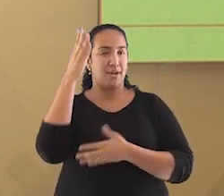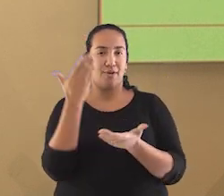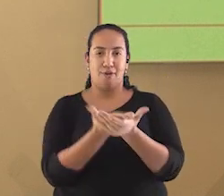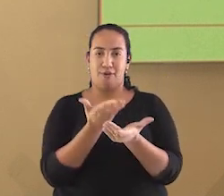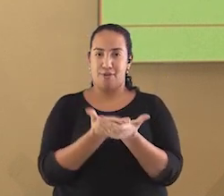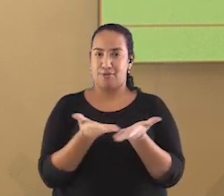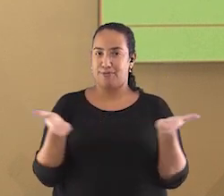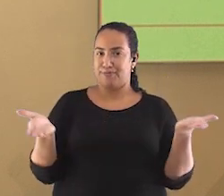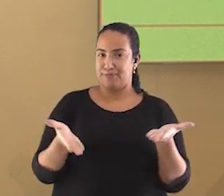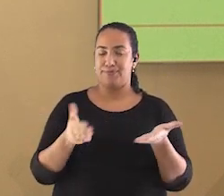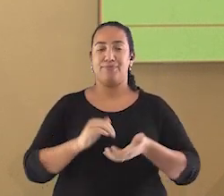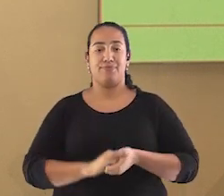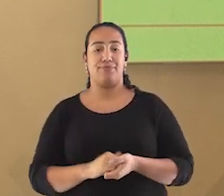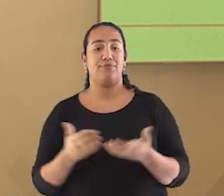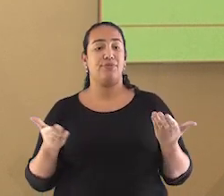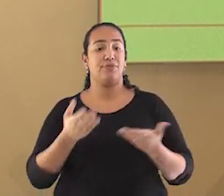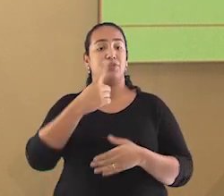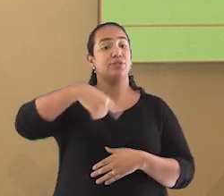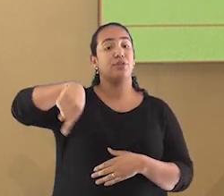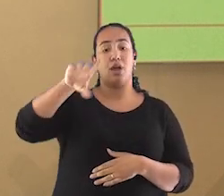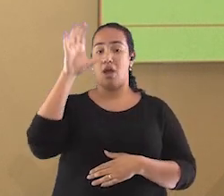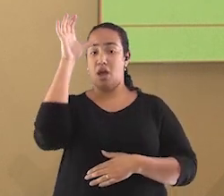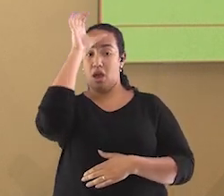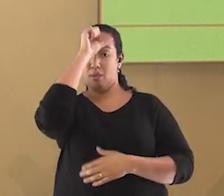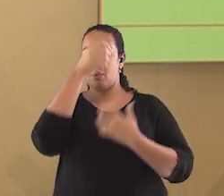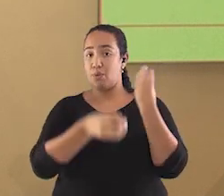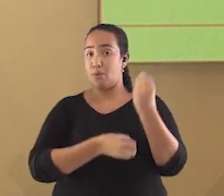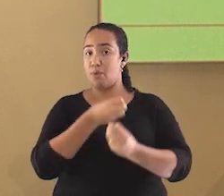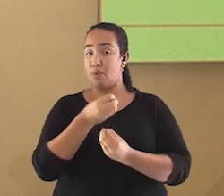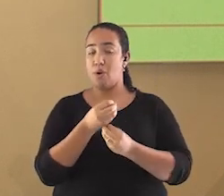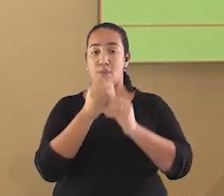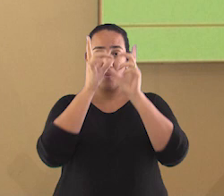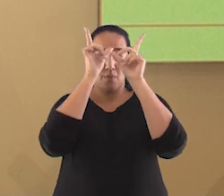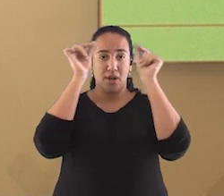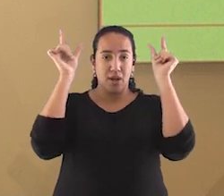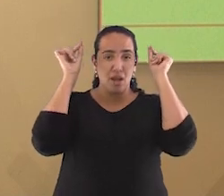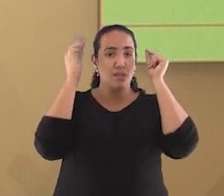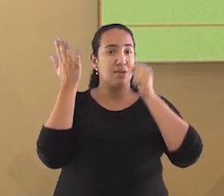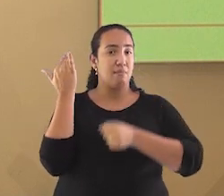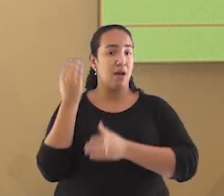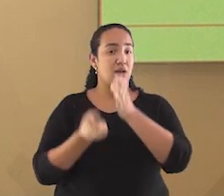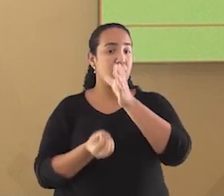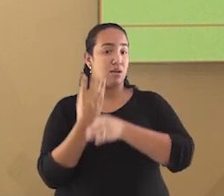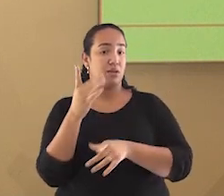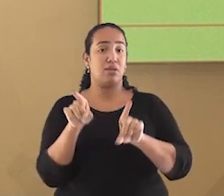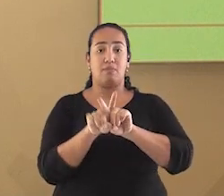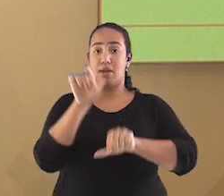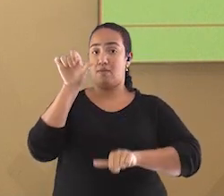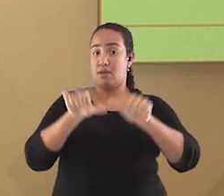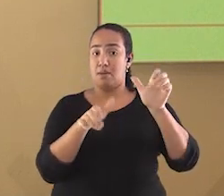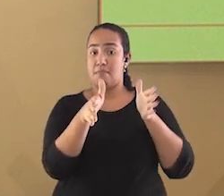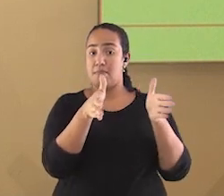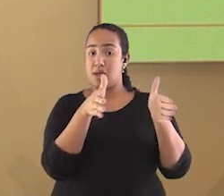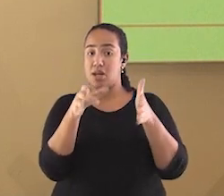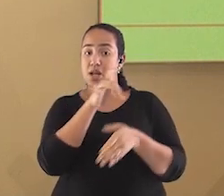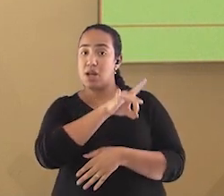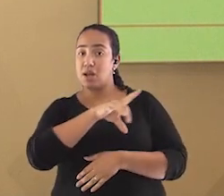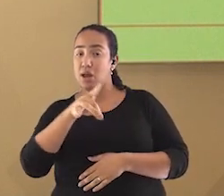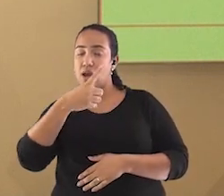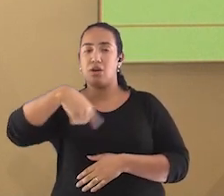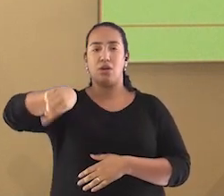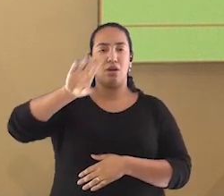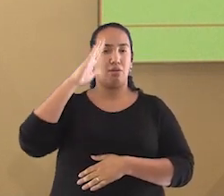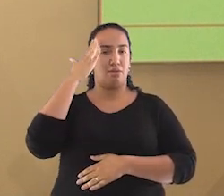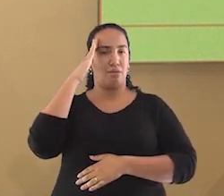que estudamos hoje. Aprendemos sobre a formação da Grécia Antiga. Analisamos os períodos criados para entender